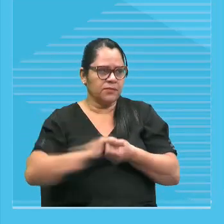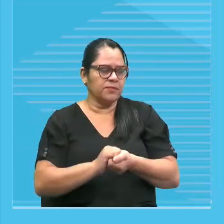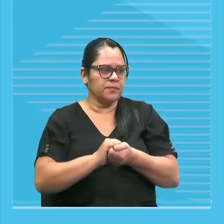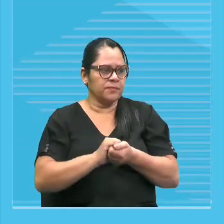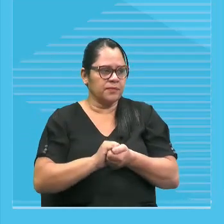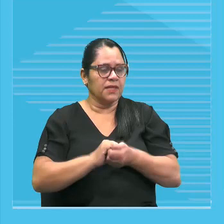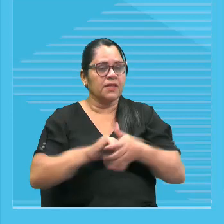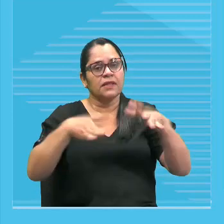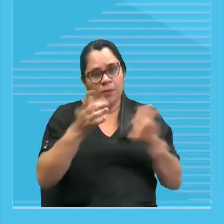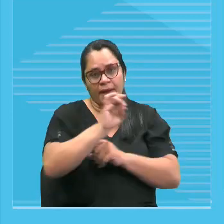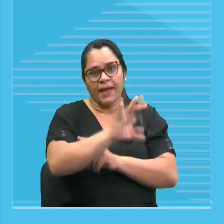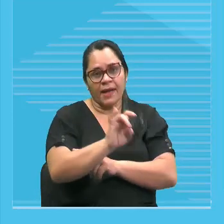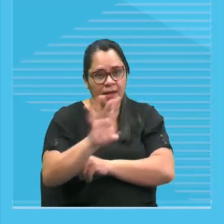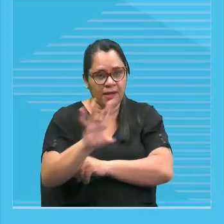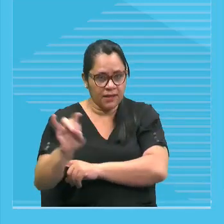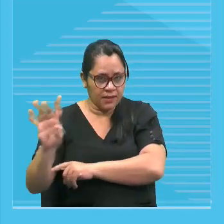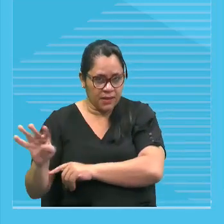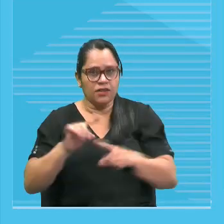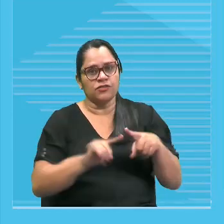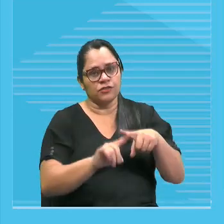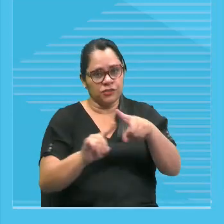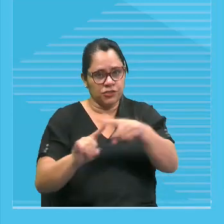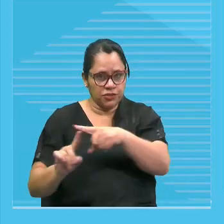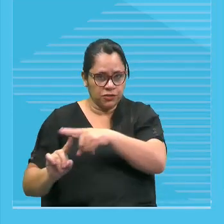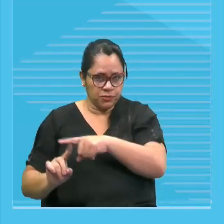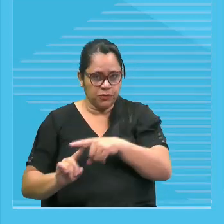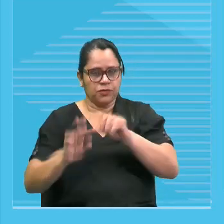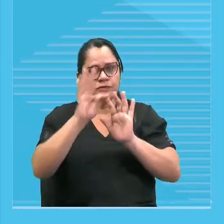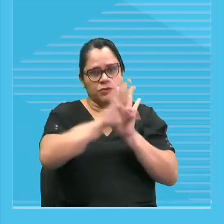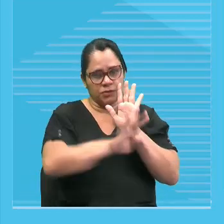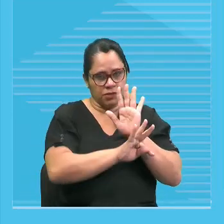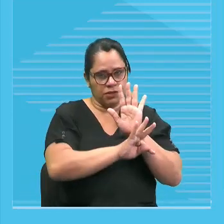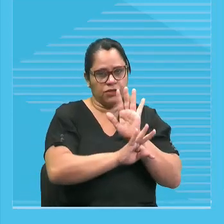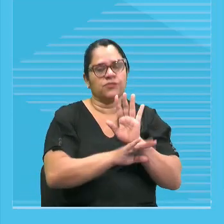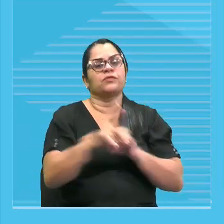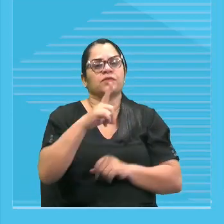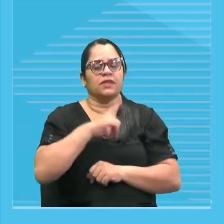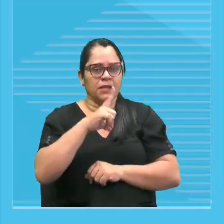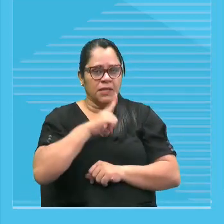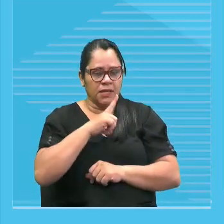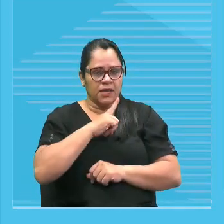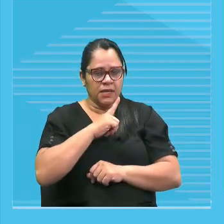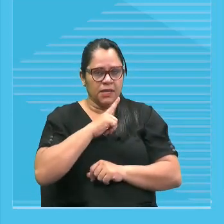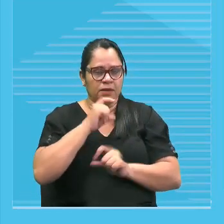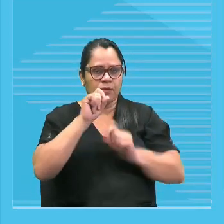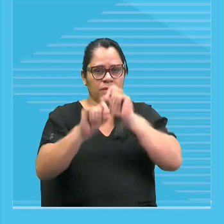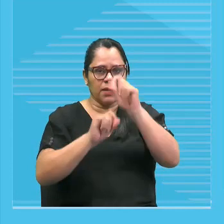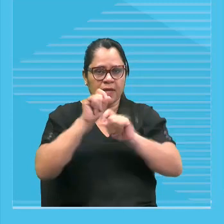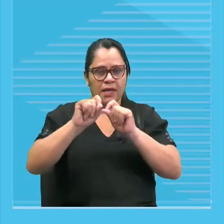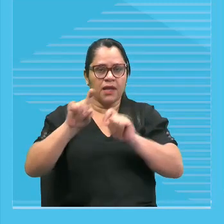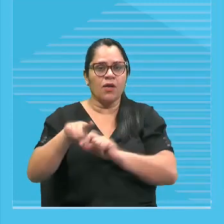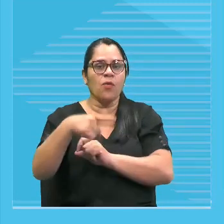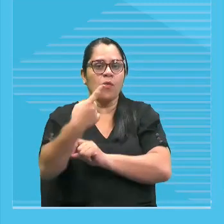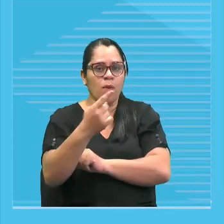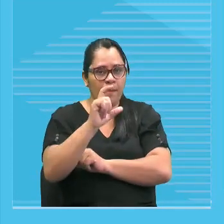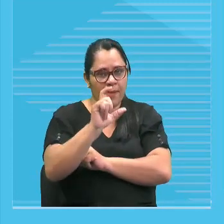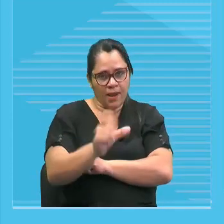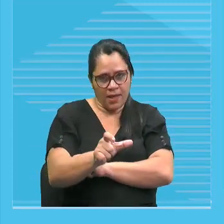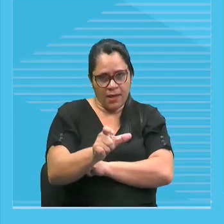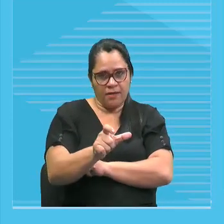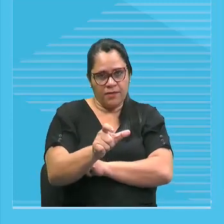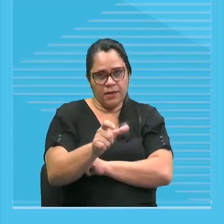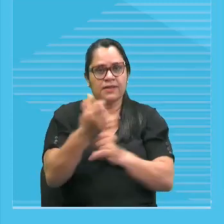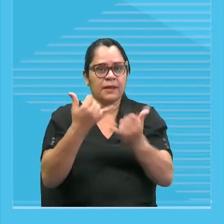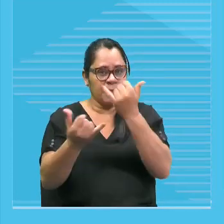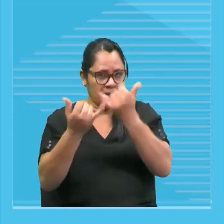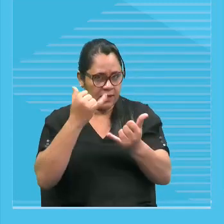cada texto tem pelo menos uma falsa cognata